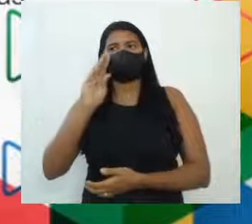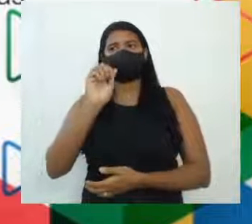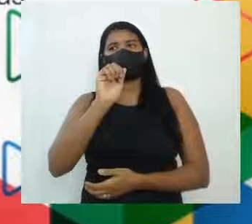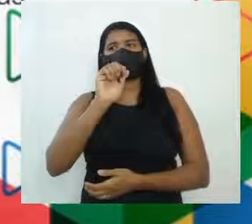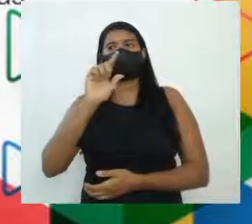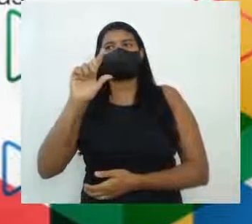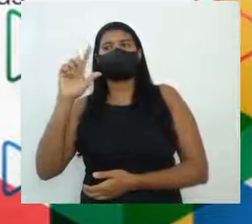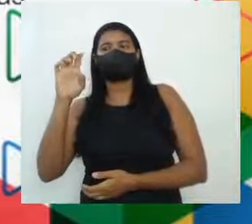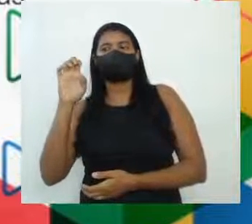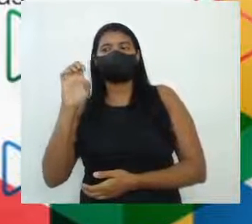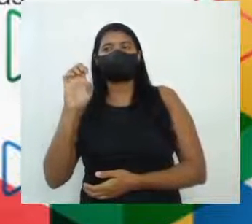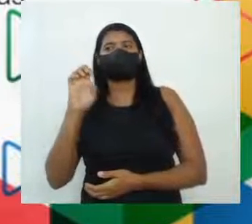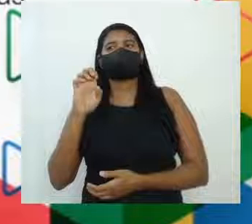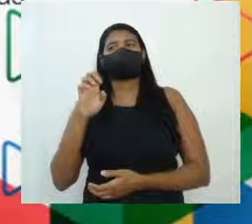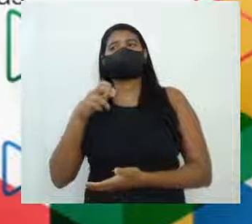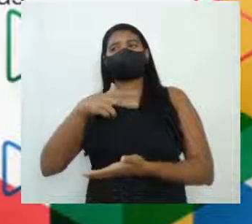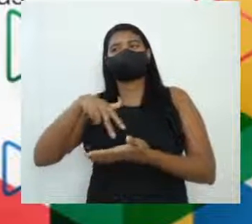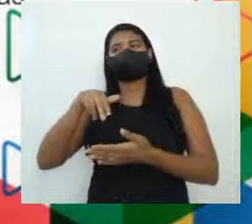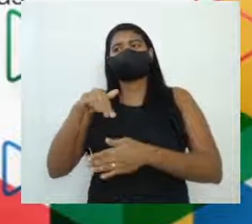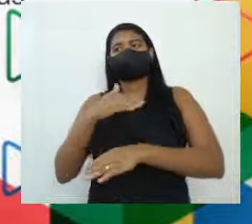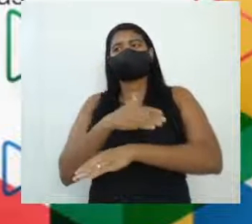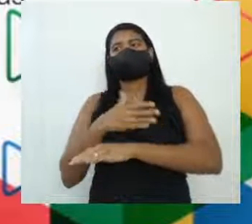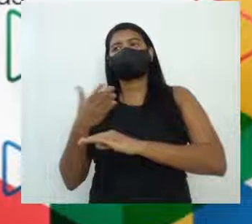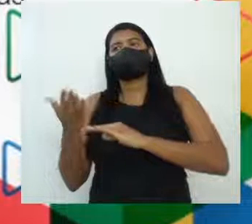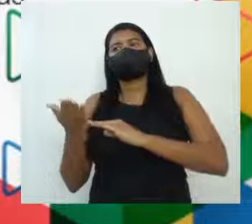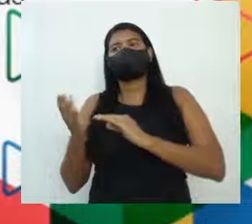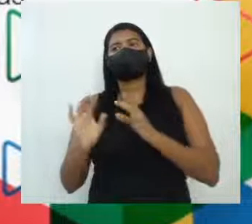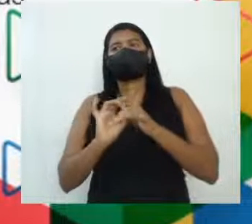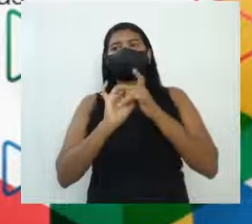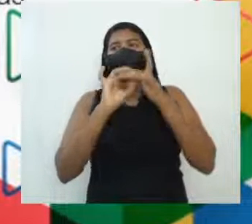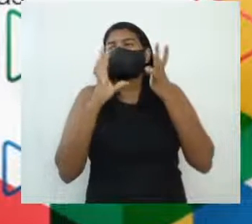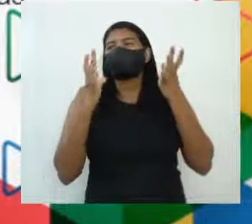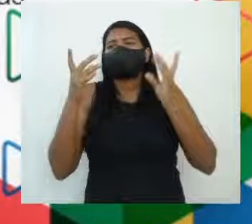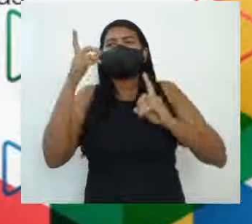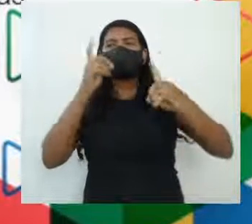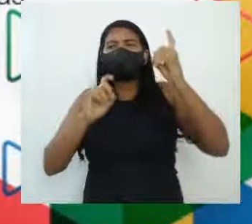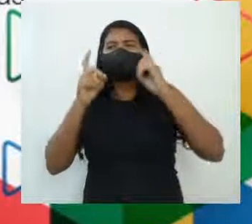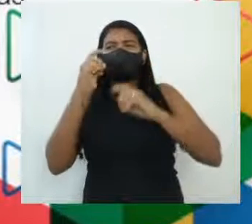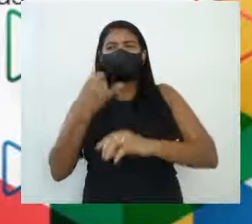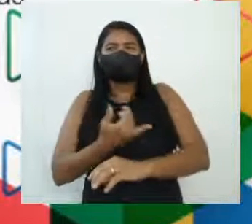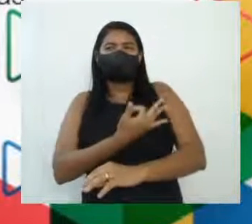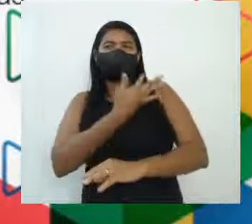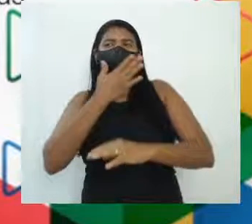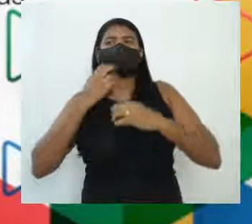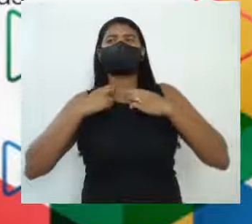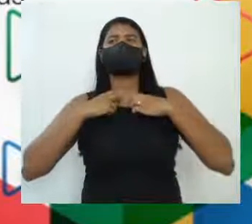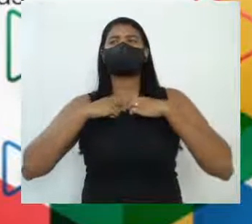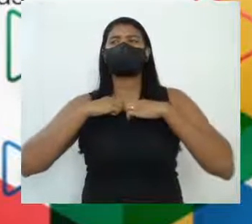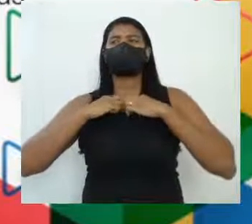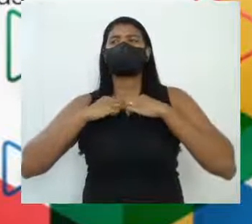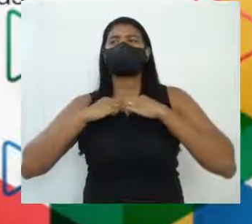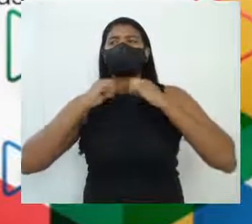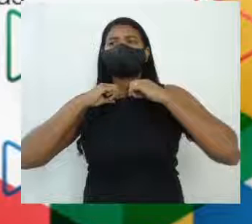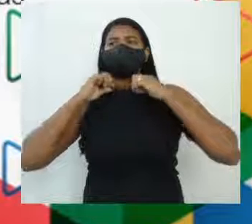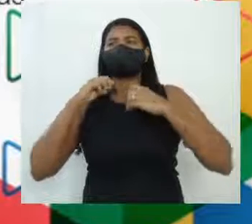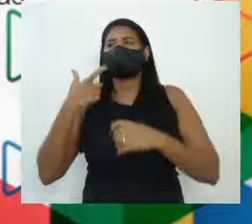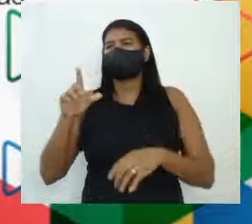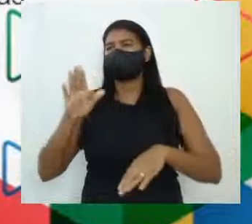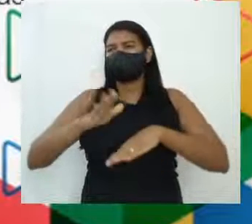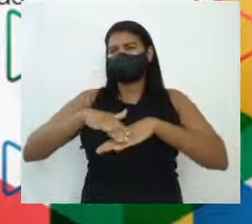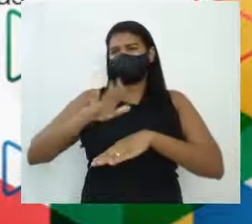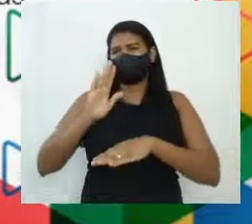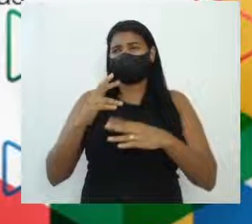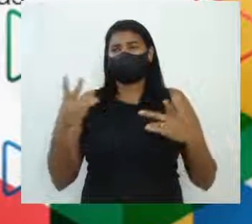tá, pessoal? Com essa questão da livre expressão, a questão das roupas, que não tem mais aquela